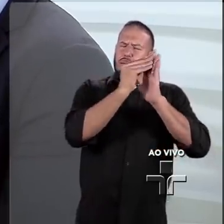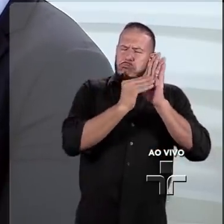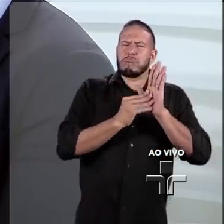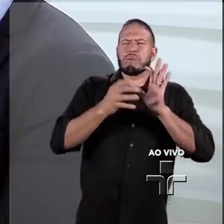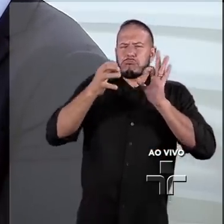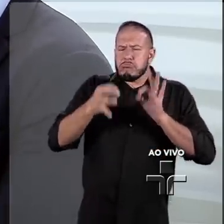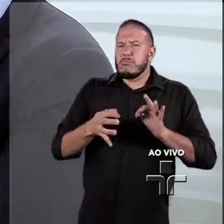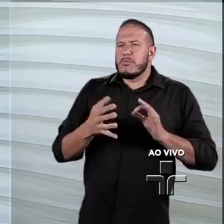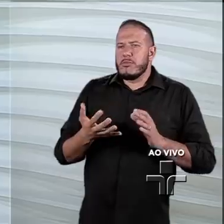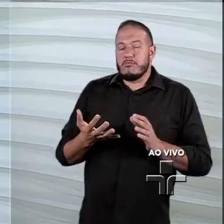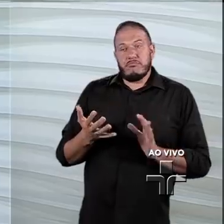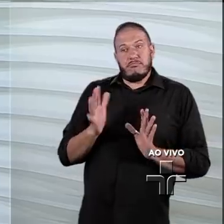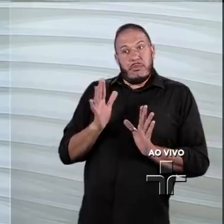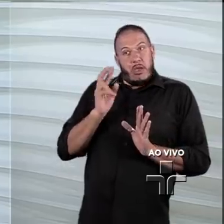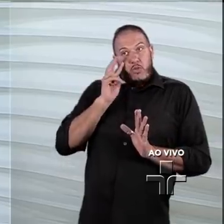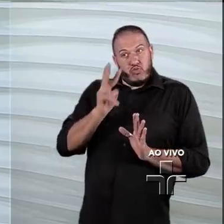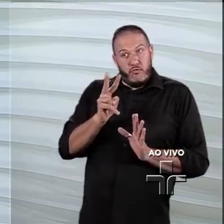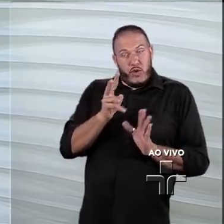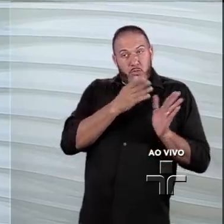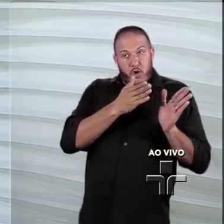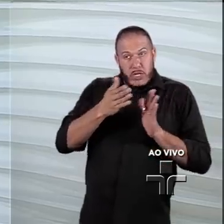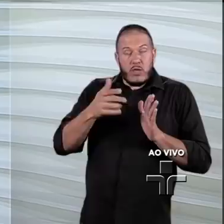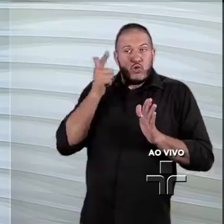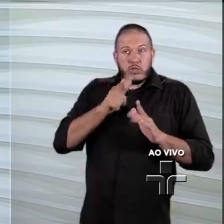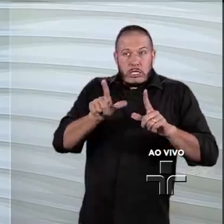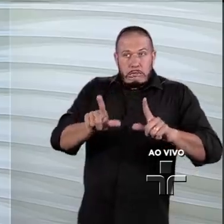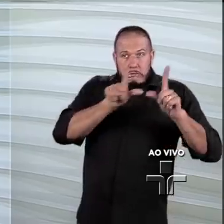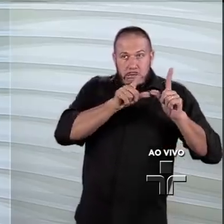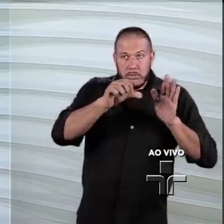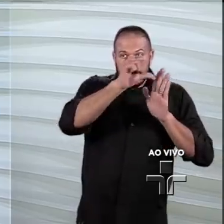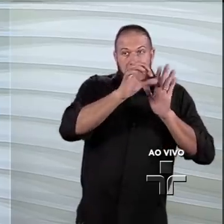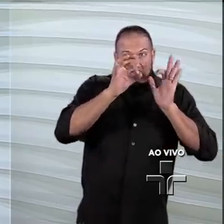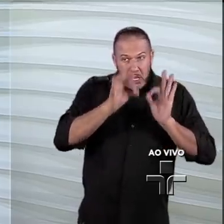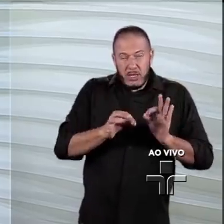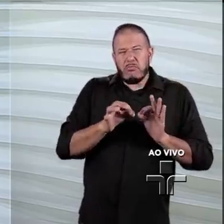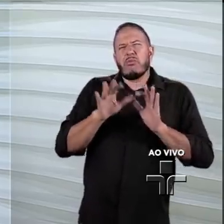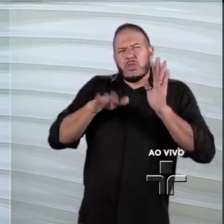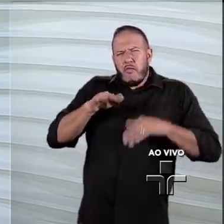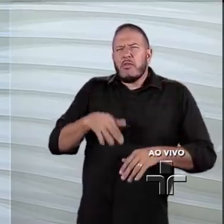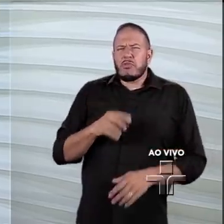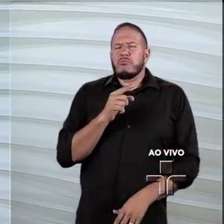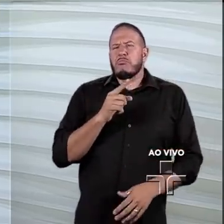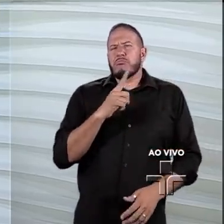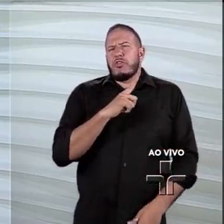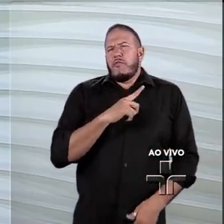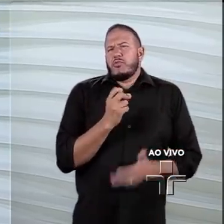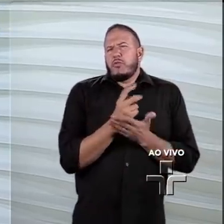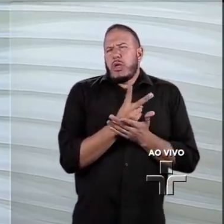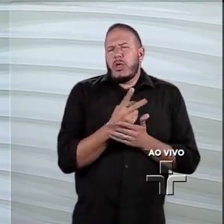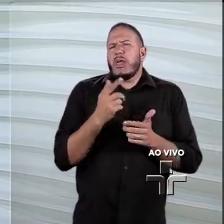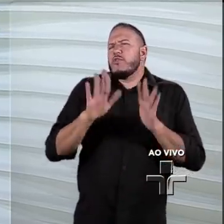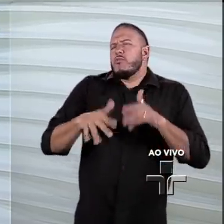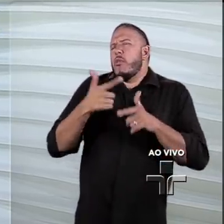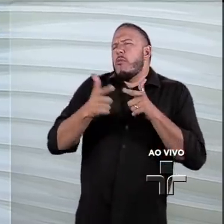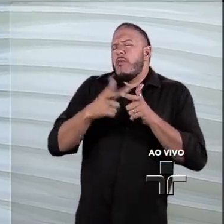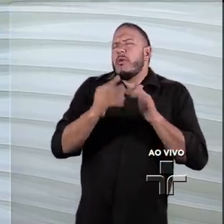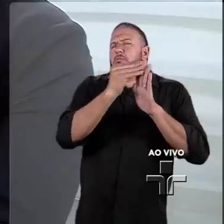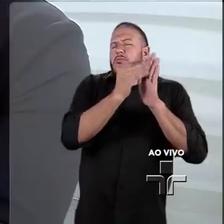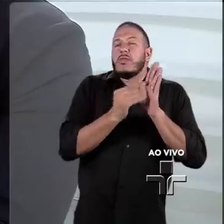embasado. Eu não vi o processo de licenciamento. Talvez até estivesse. Né? Talvez o problema não foi o licenciamento, é a falta